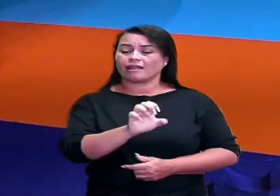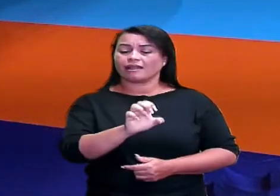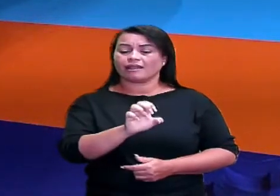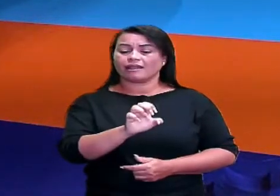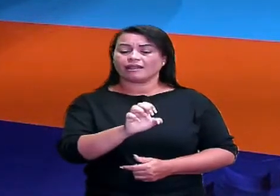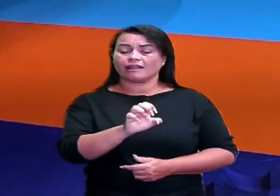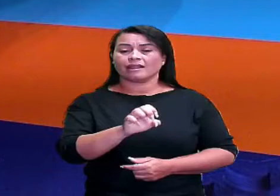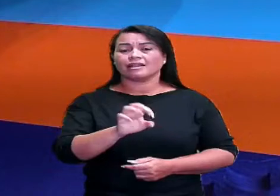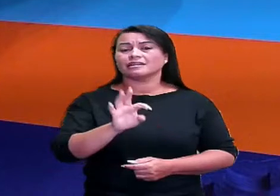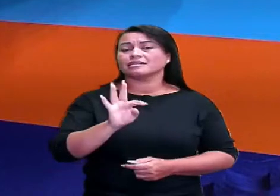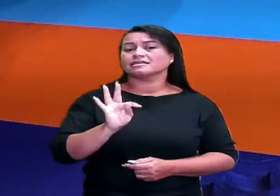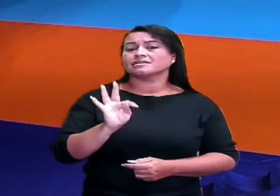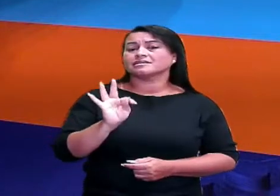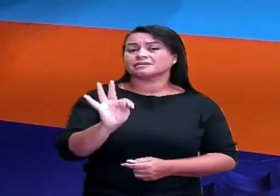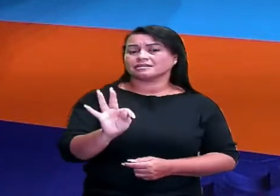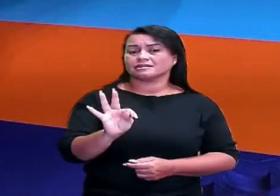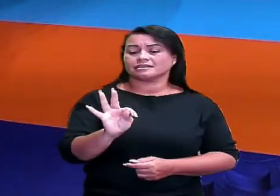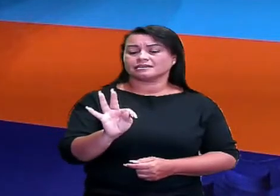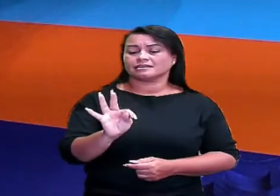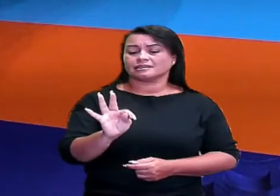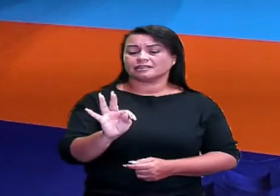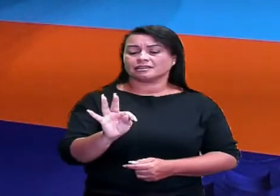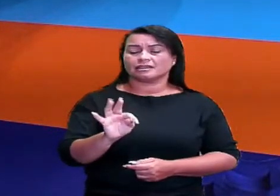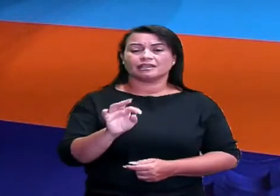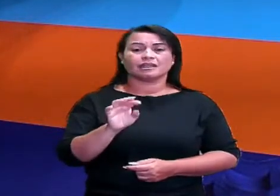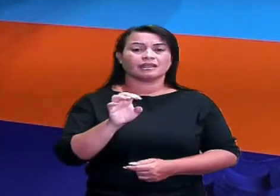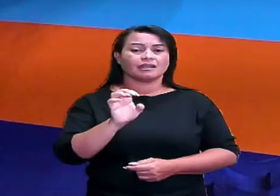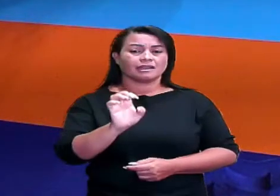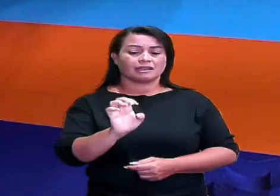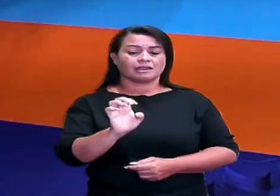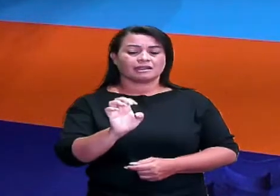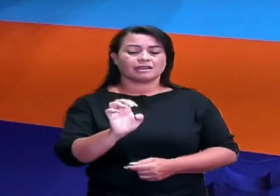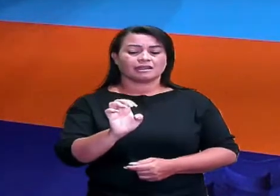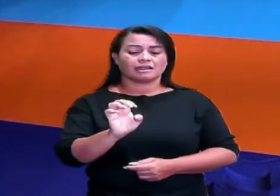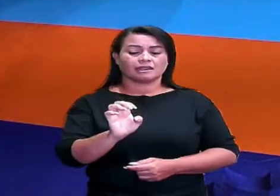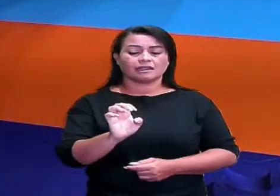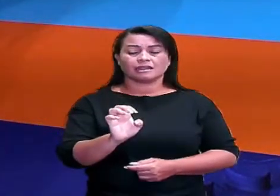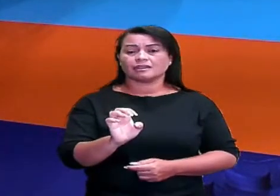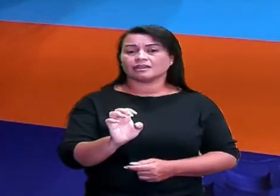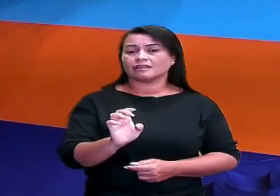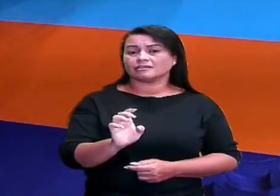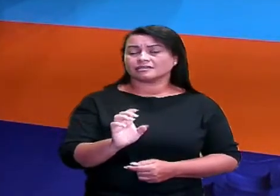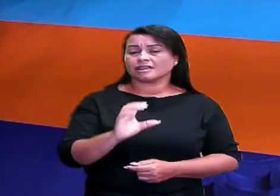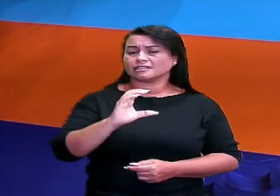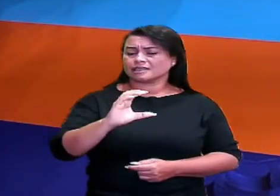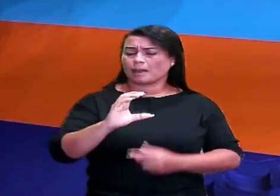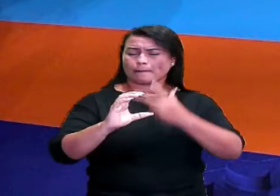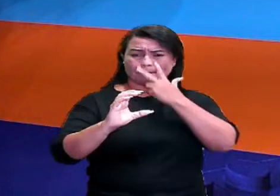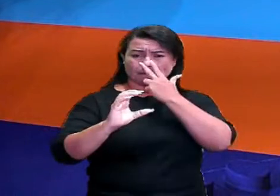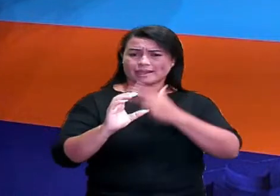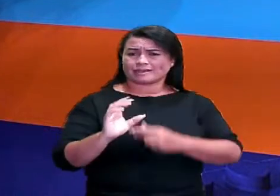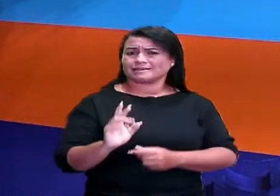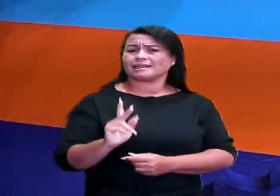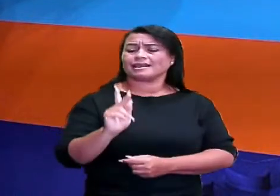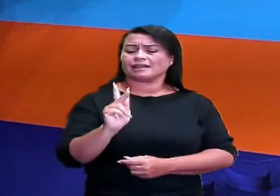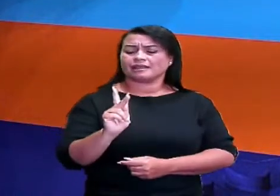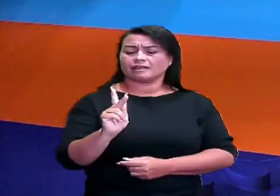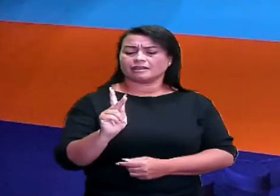E. A letra T, T. A letra E, E. A letra C tem o som